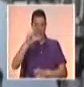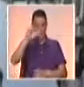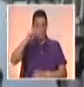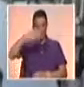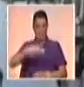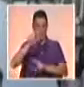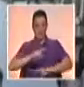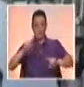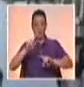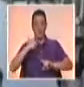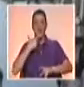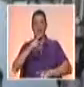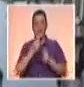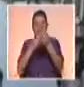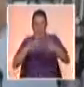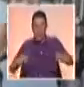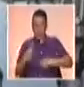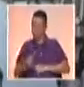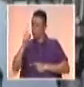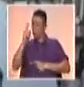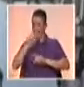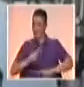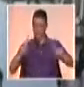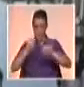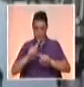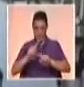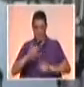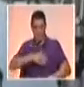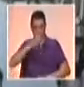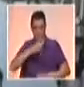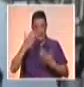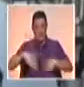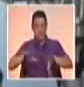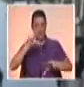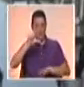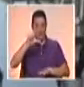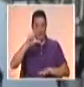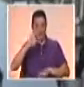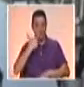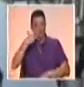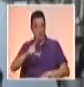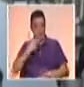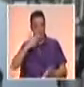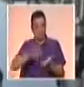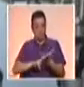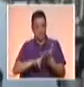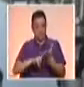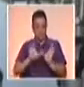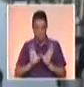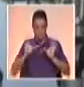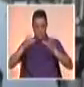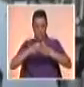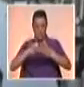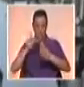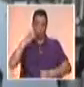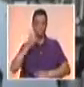como, não como uma linguagem, como infelizmente ainda é dito por aí, mas como uma língua. Uma língua que é usada por uma grande comunidade, que é